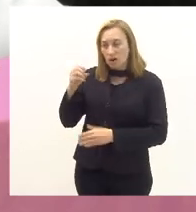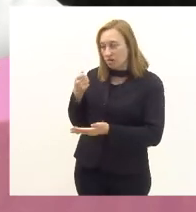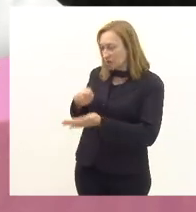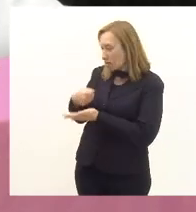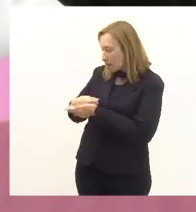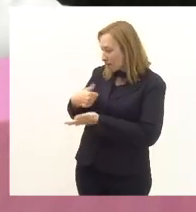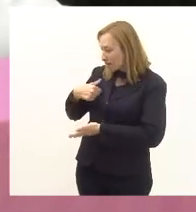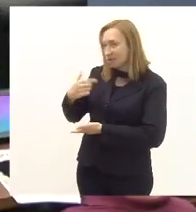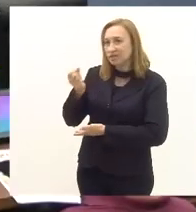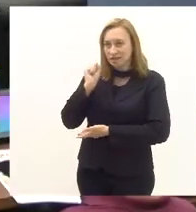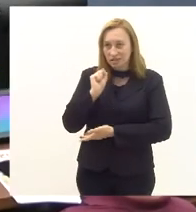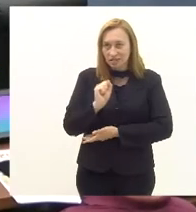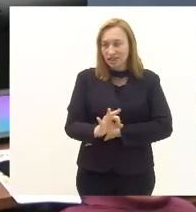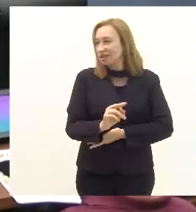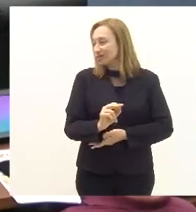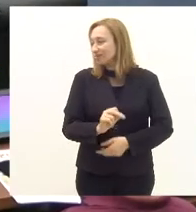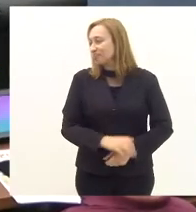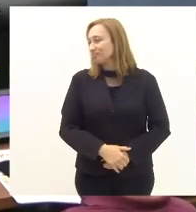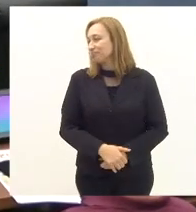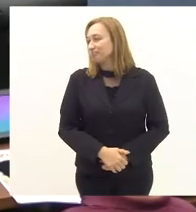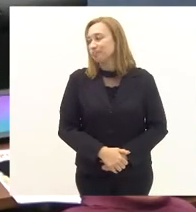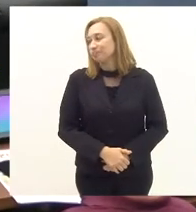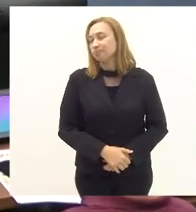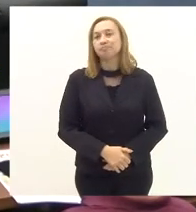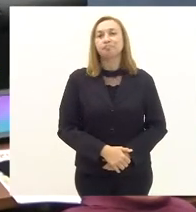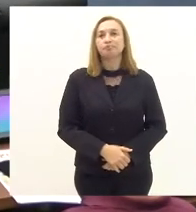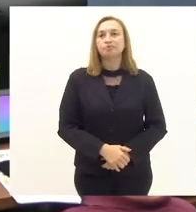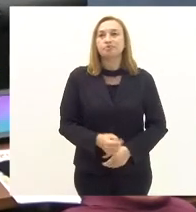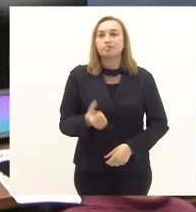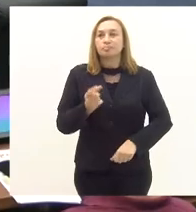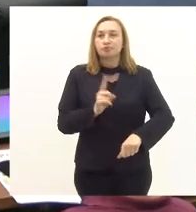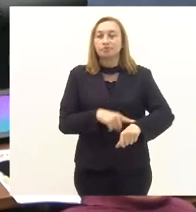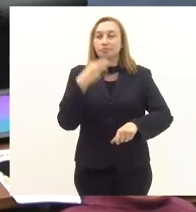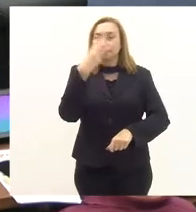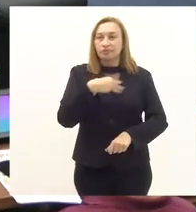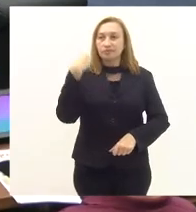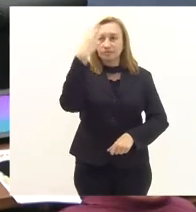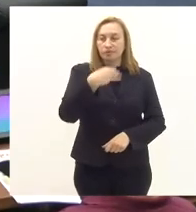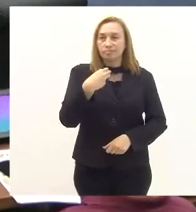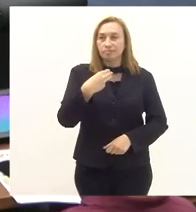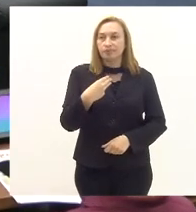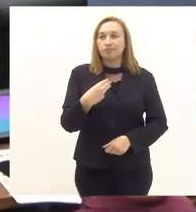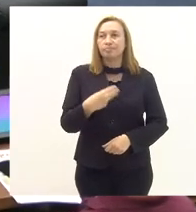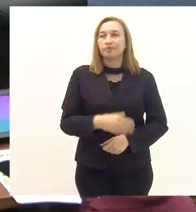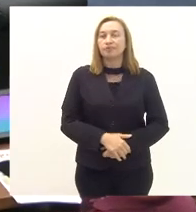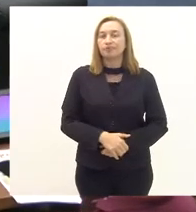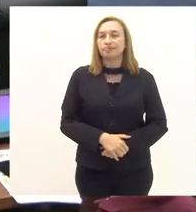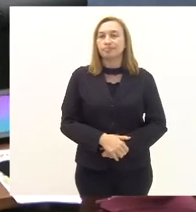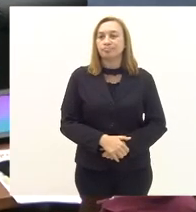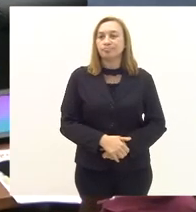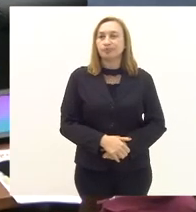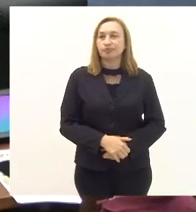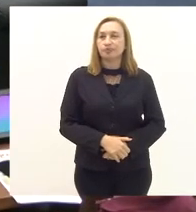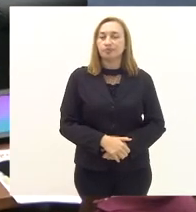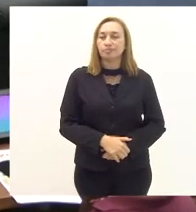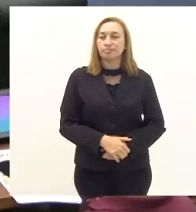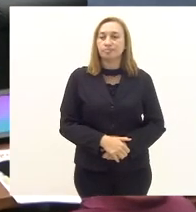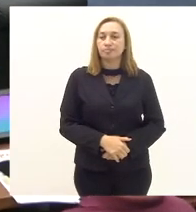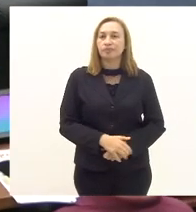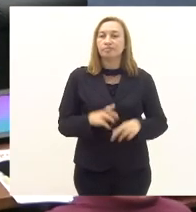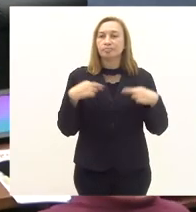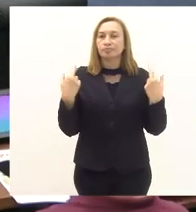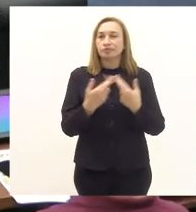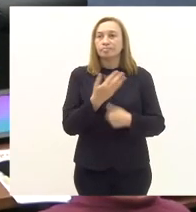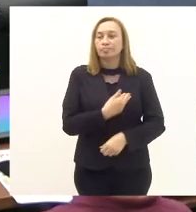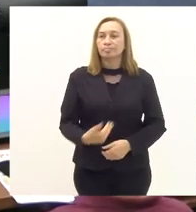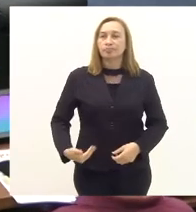tá? Muito ou bem. Você, tá? Olha, nós estamos com quase três Obrigada, horas. Obrigada, tá, gente? Obrigada. Três horas de